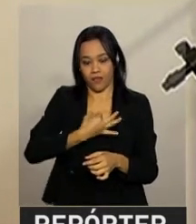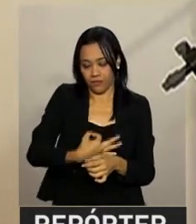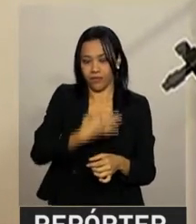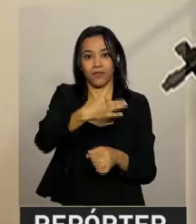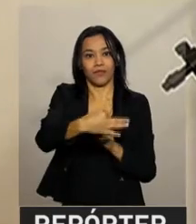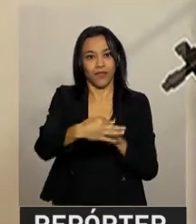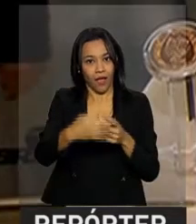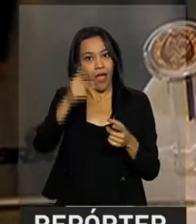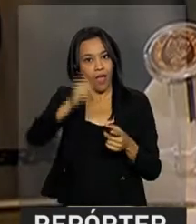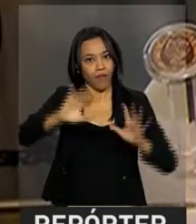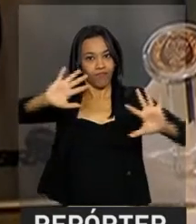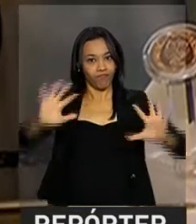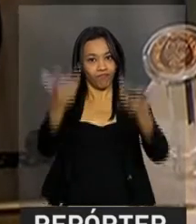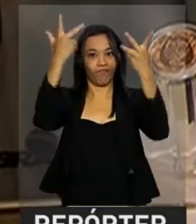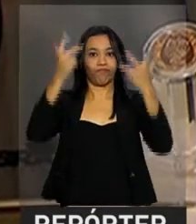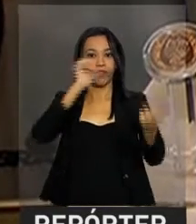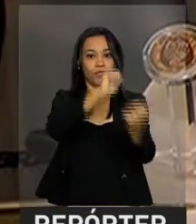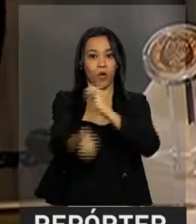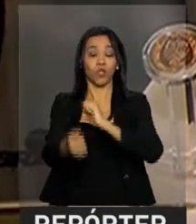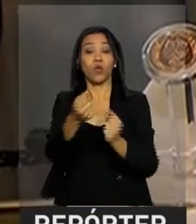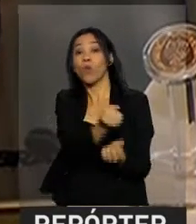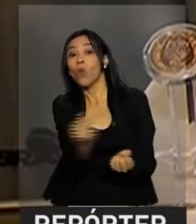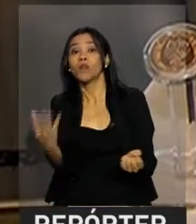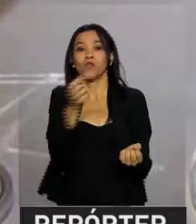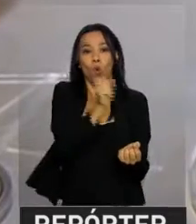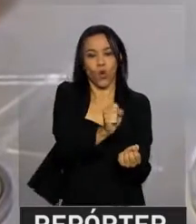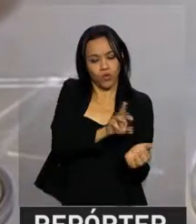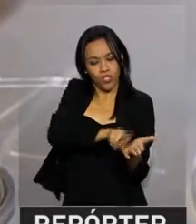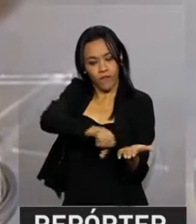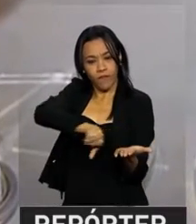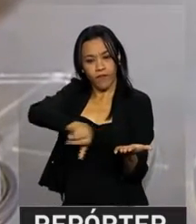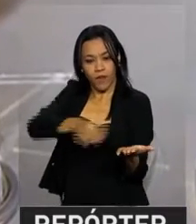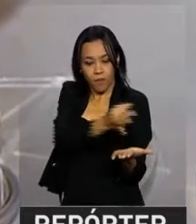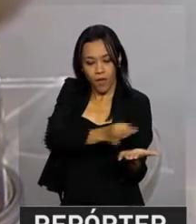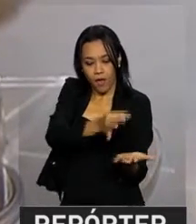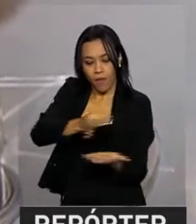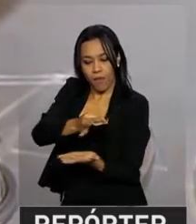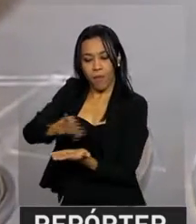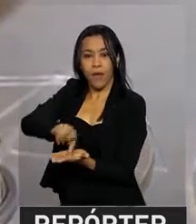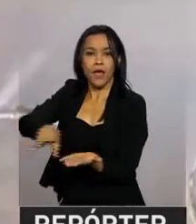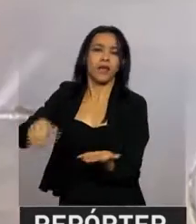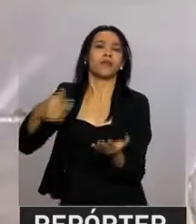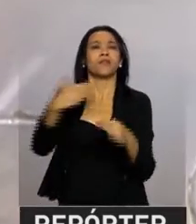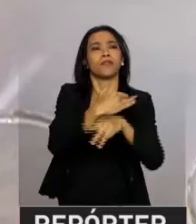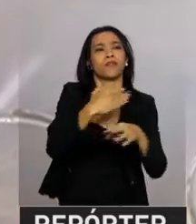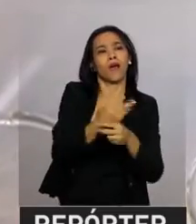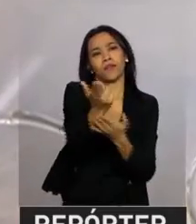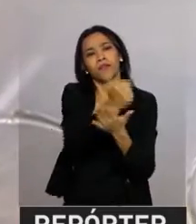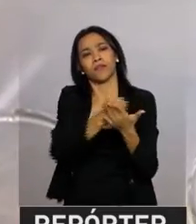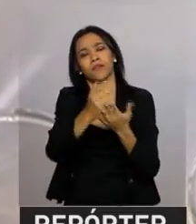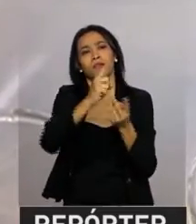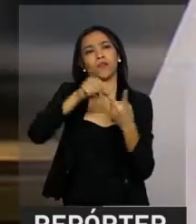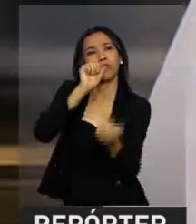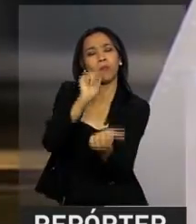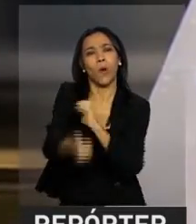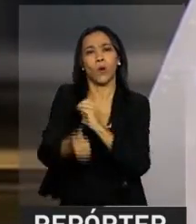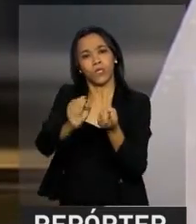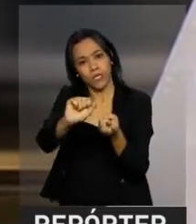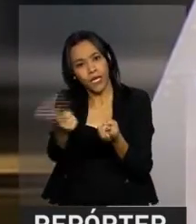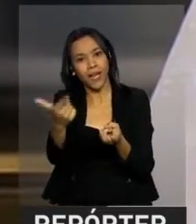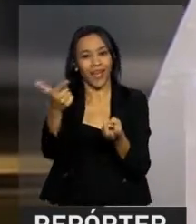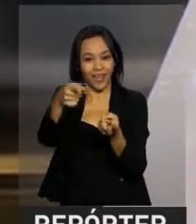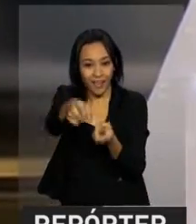dos jogos são oito modelos diferentes que trazem imagens da cidade olímpica dos esportes e claro os